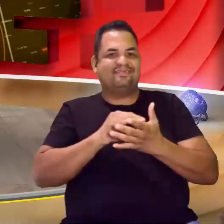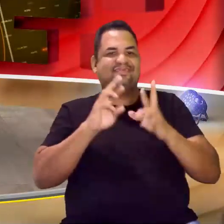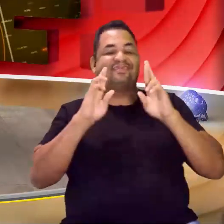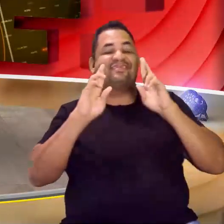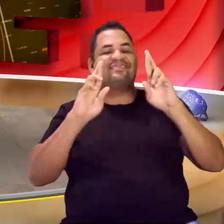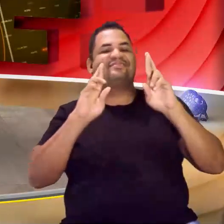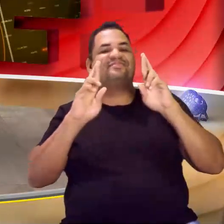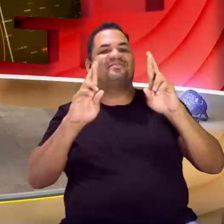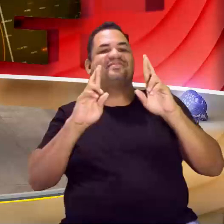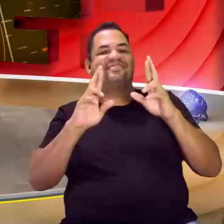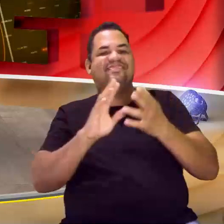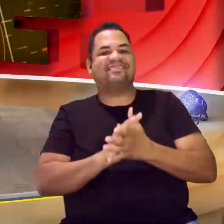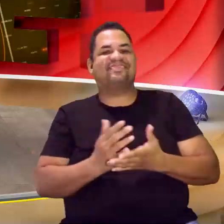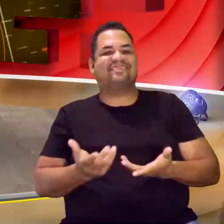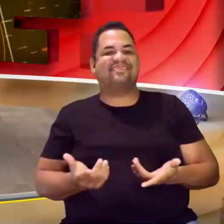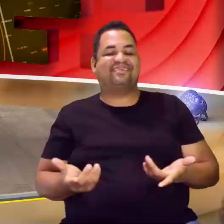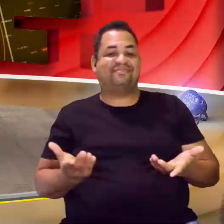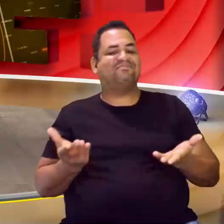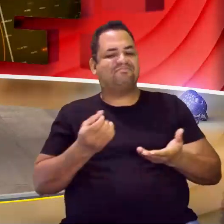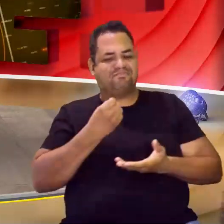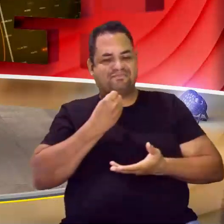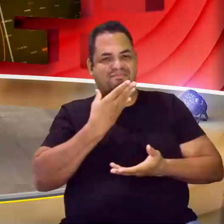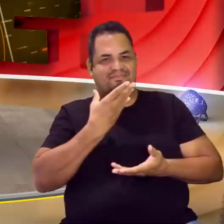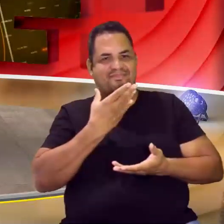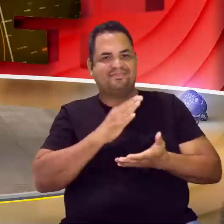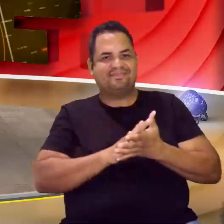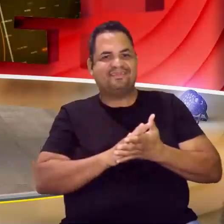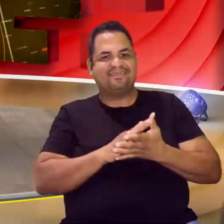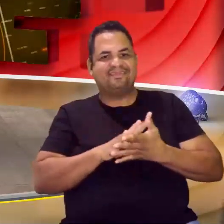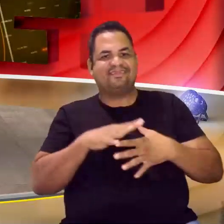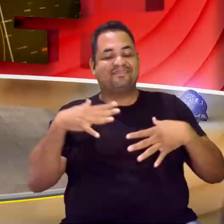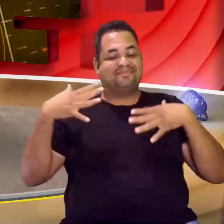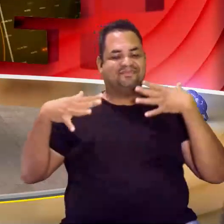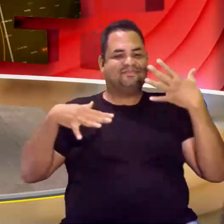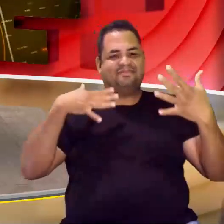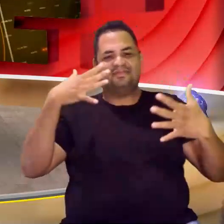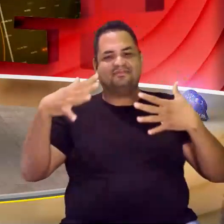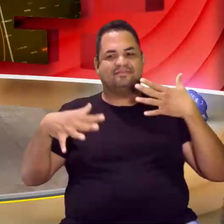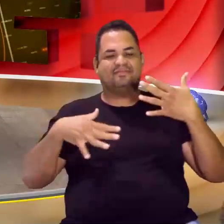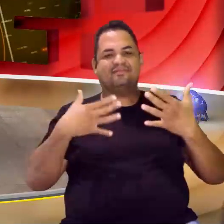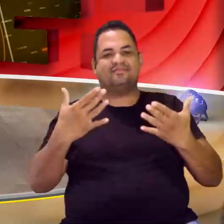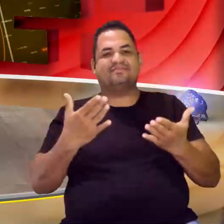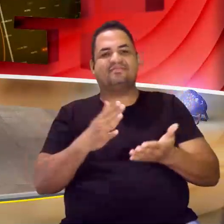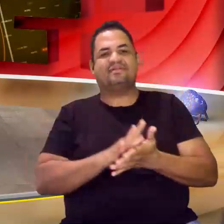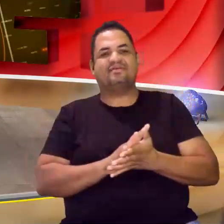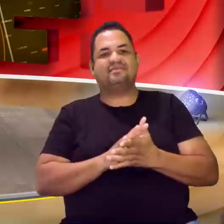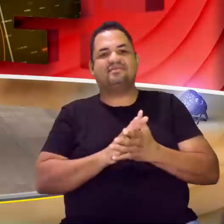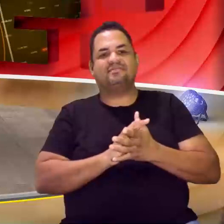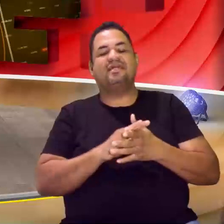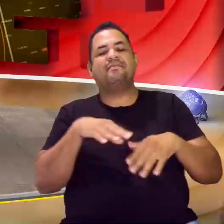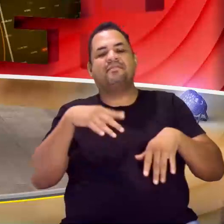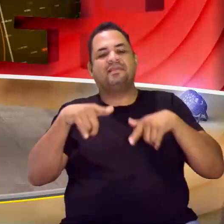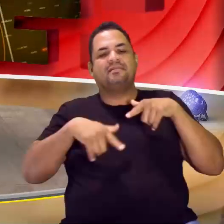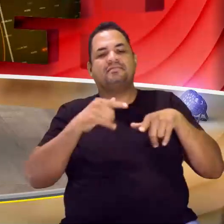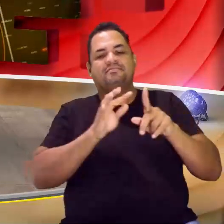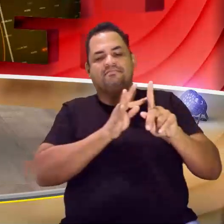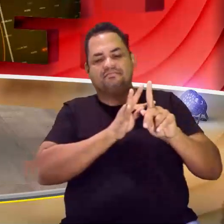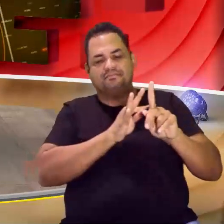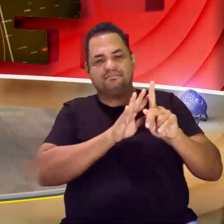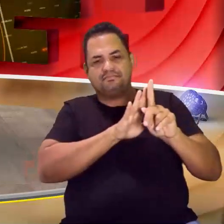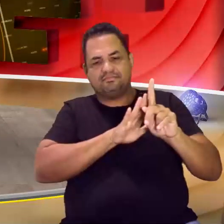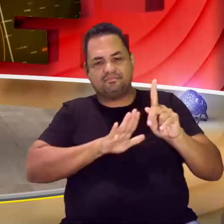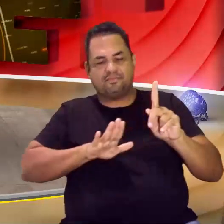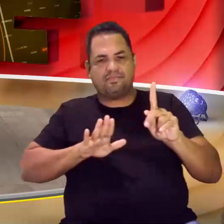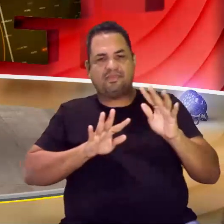expectativa, realidade. Foi bom, né? Foi bom o nosso passeio. A gente trabalhou aí o gráfico da função logarítmica. E